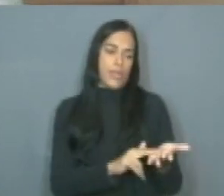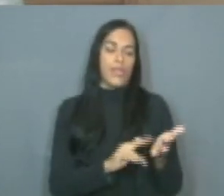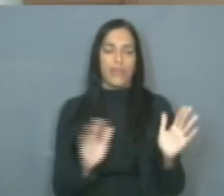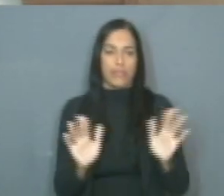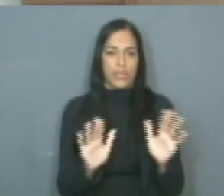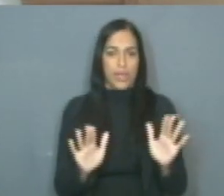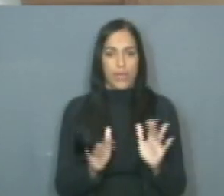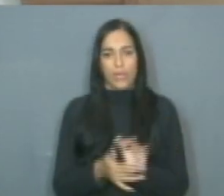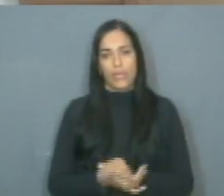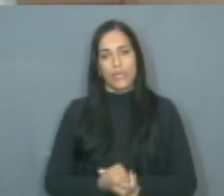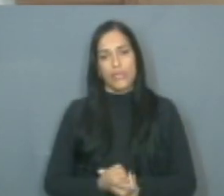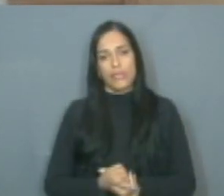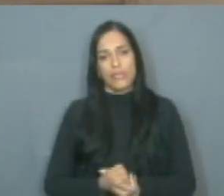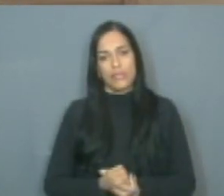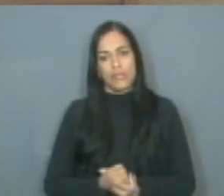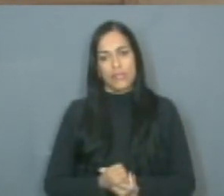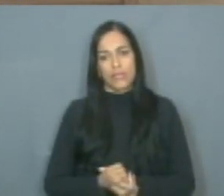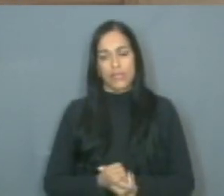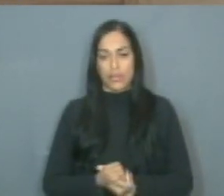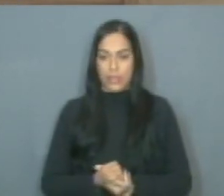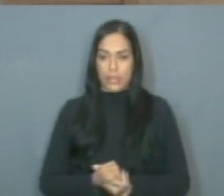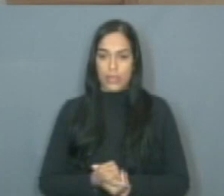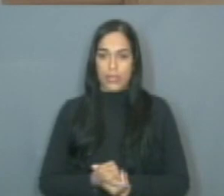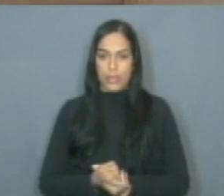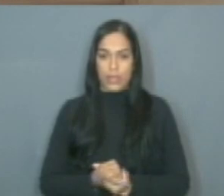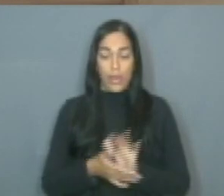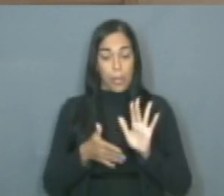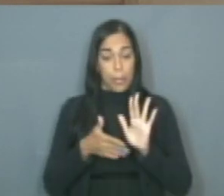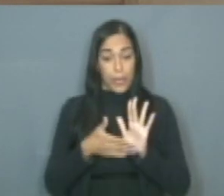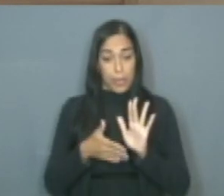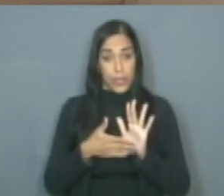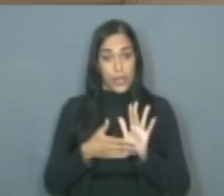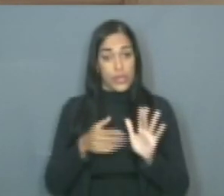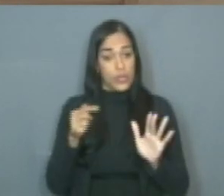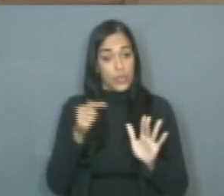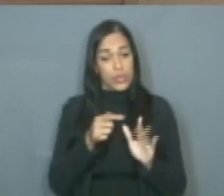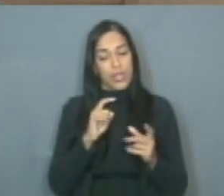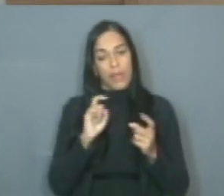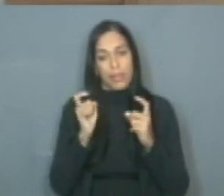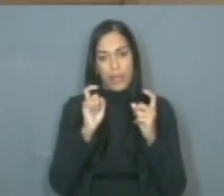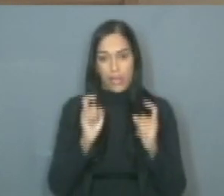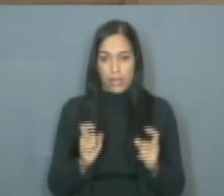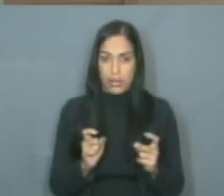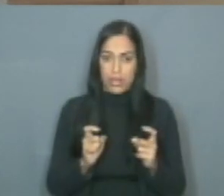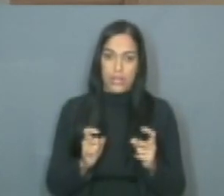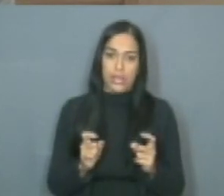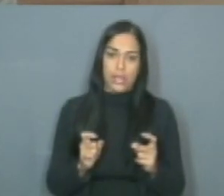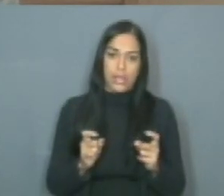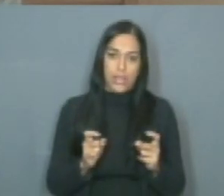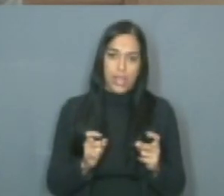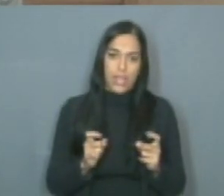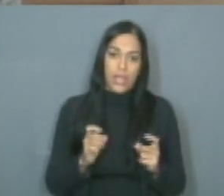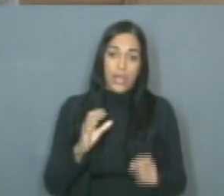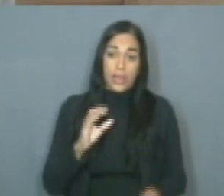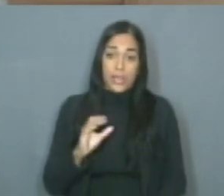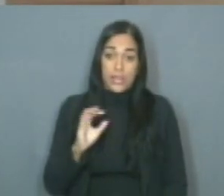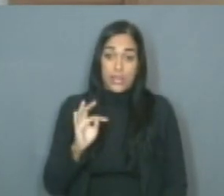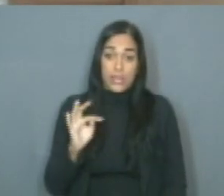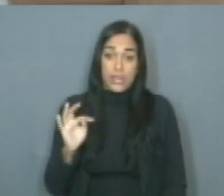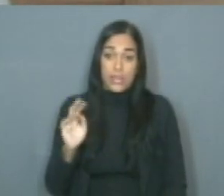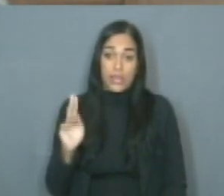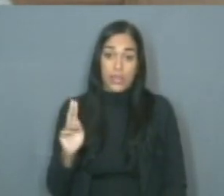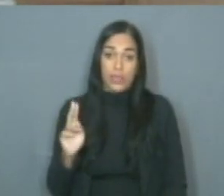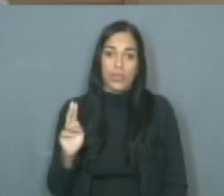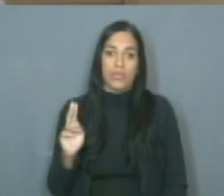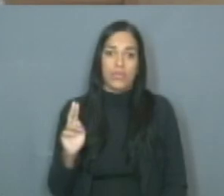é o sentido, o propósito, o centro desse debate, mas a forma como a CTTU